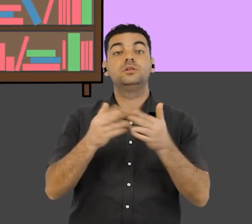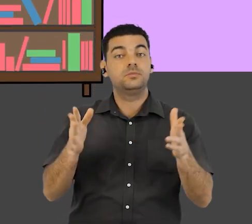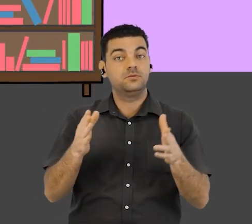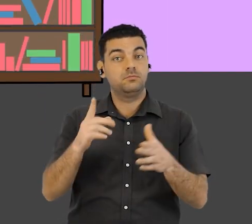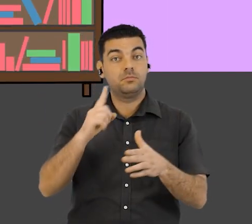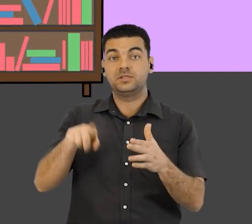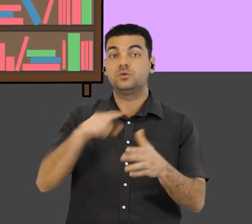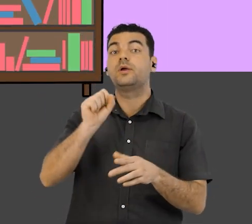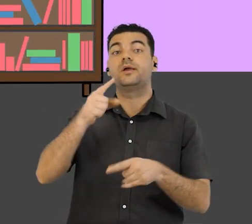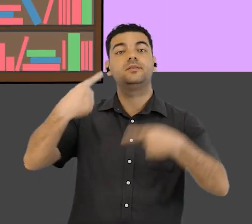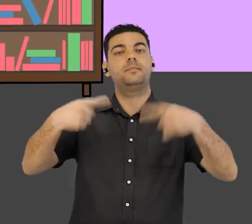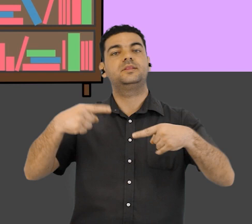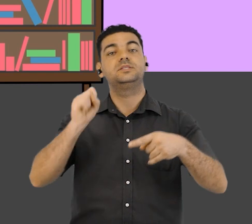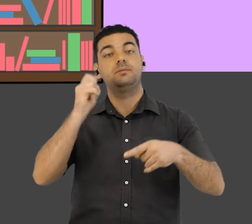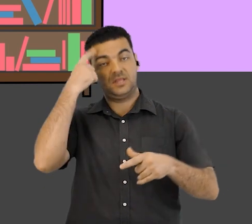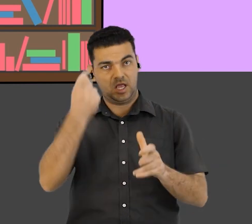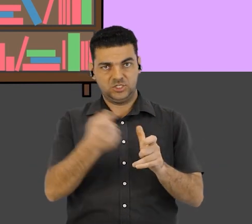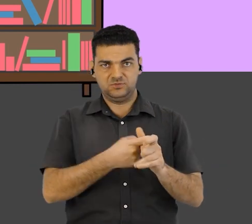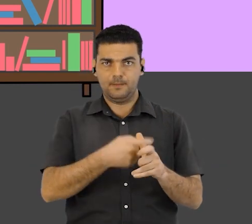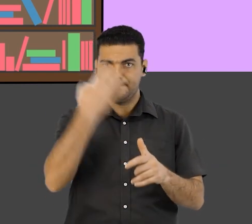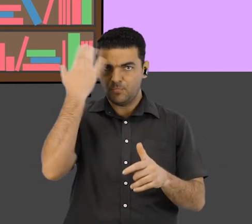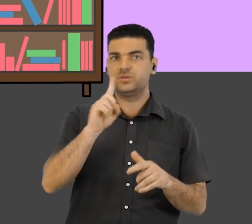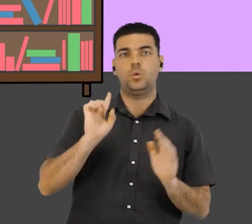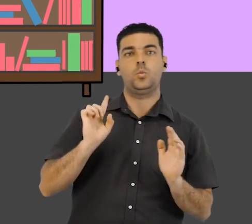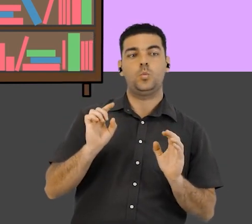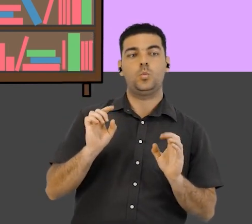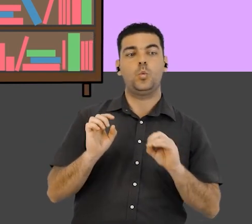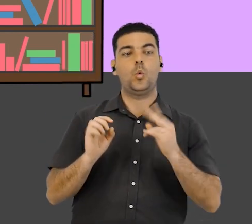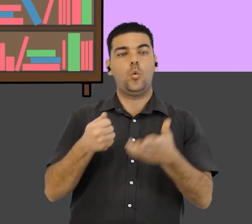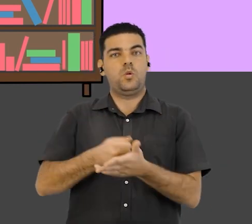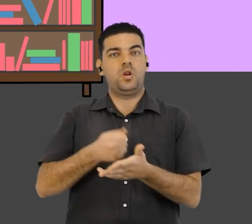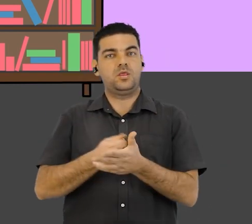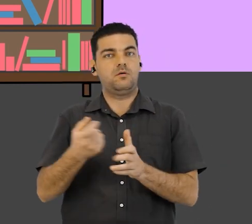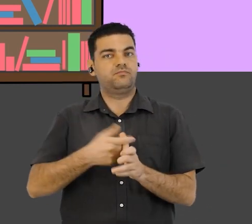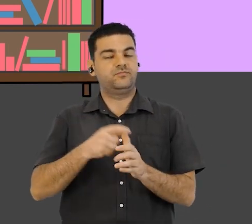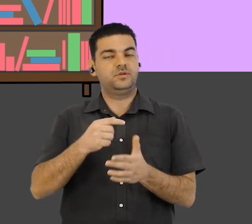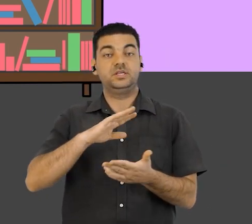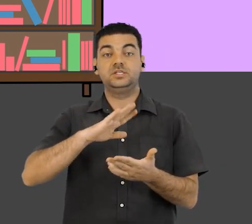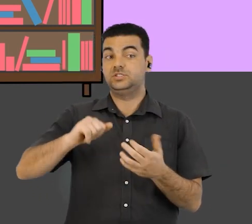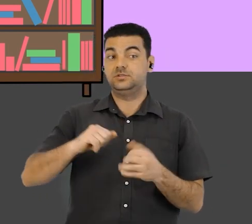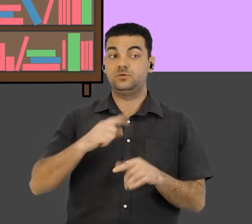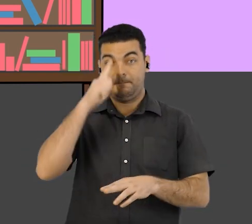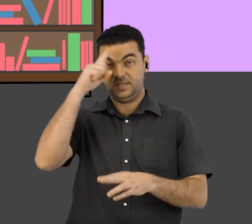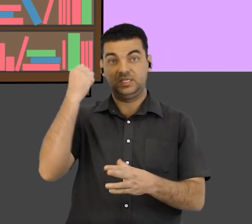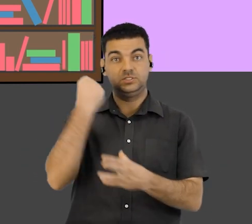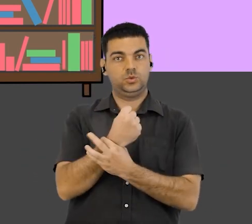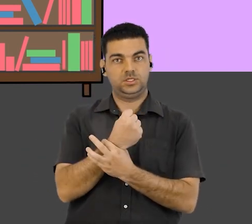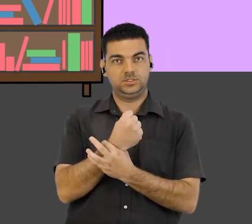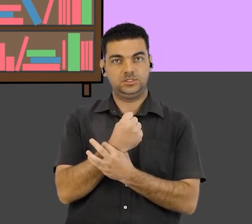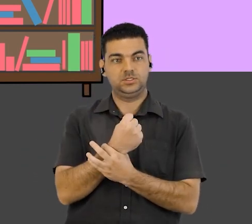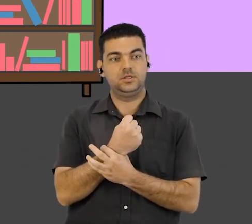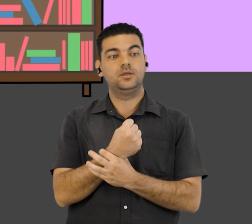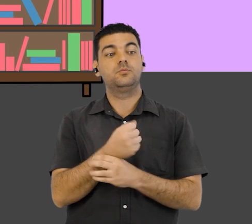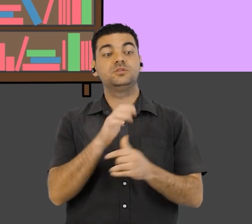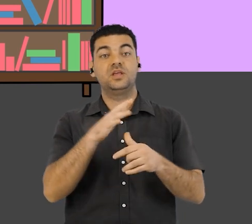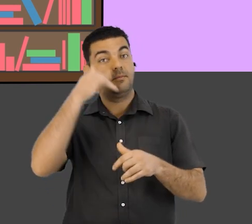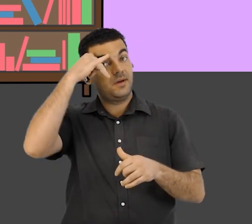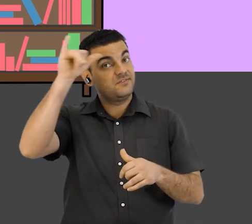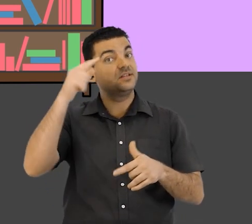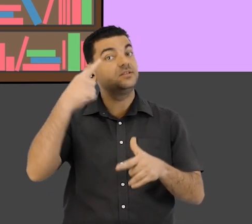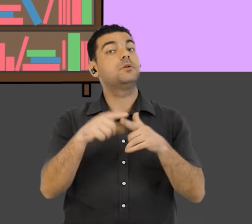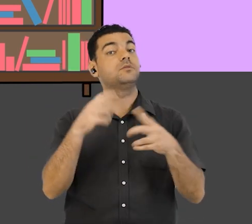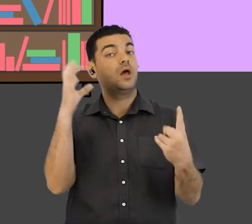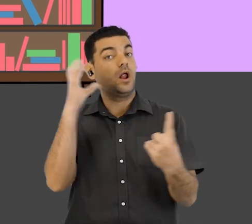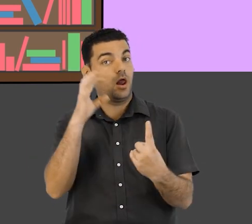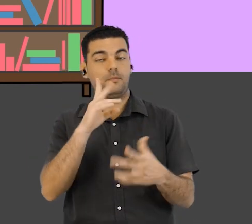do lançamento, para discutir a validade do crédito ou pedir a suspensão da exigência do crédito tributário. O mandado de segurança, que pode ser preventivo